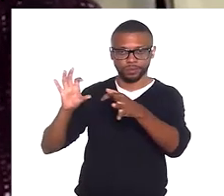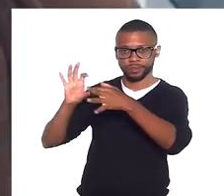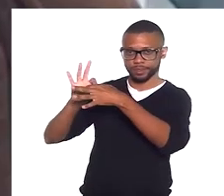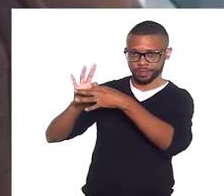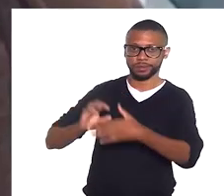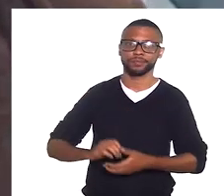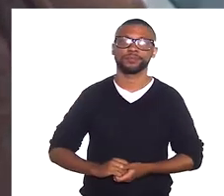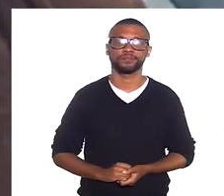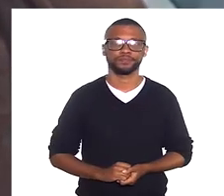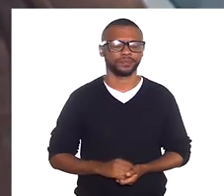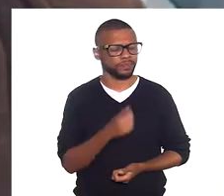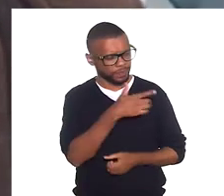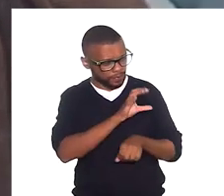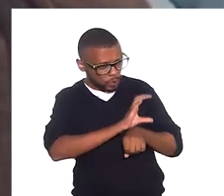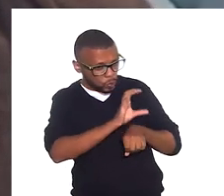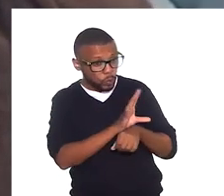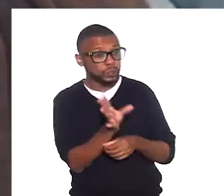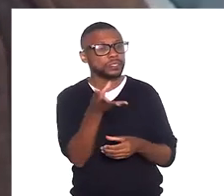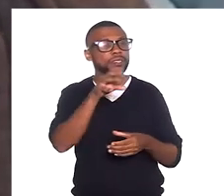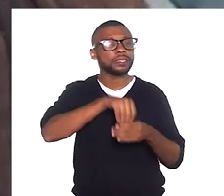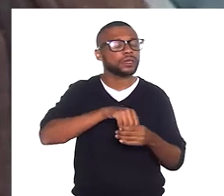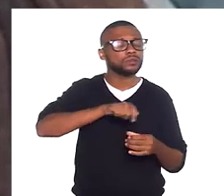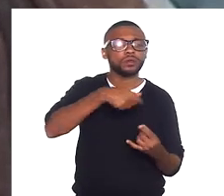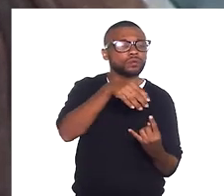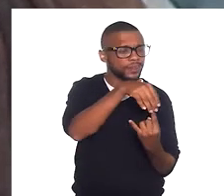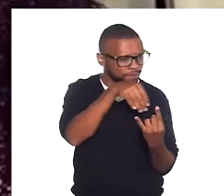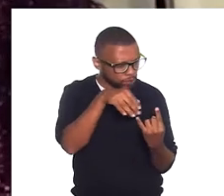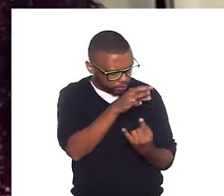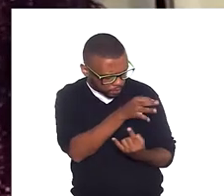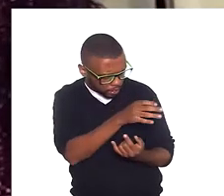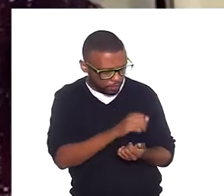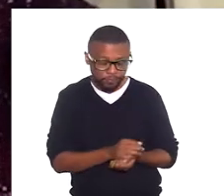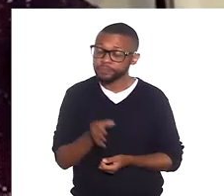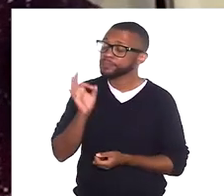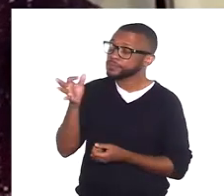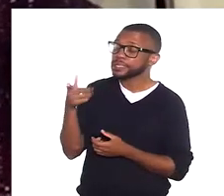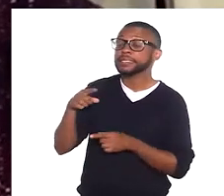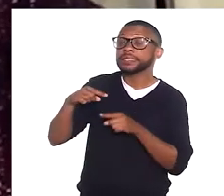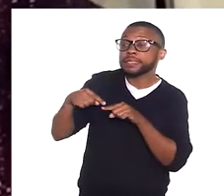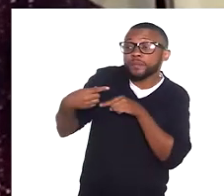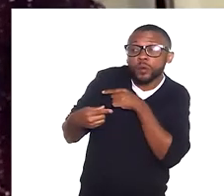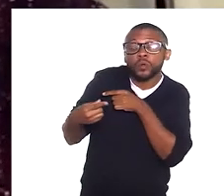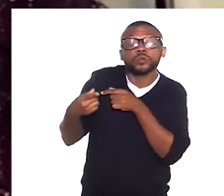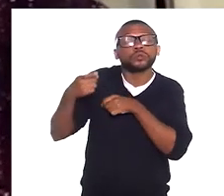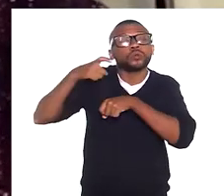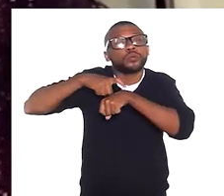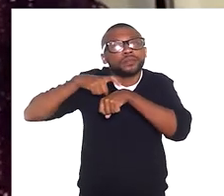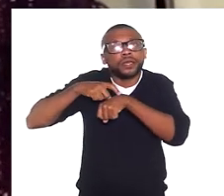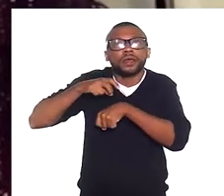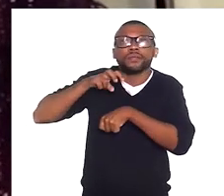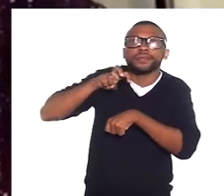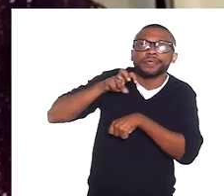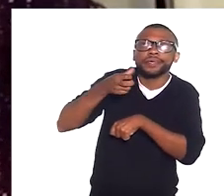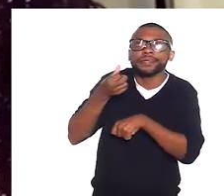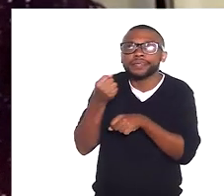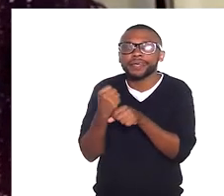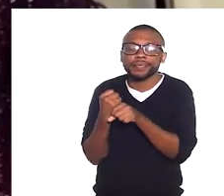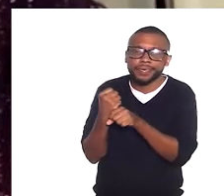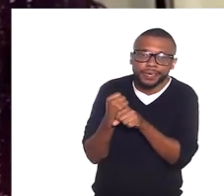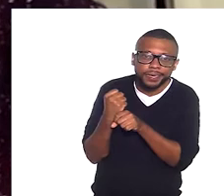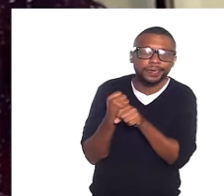tema. E você fez um curso na Fiocruz? Isso, isso foi depois de algum tempo. Depois de